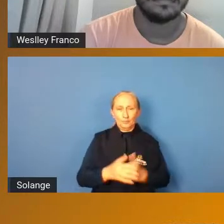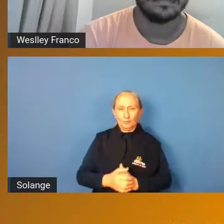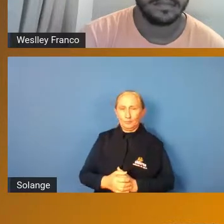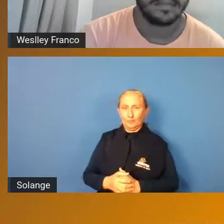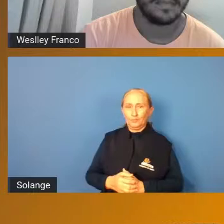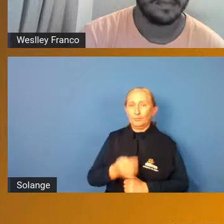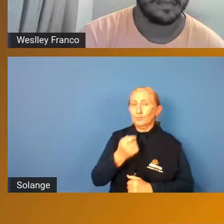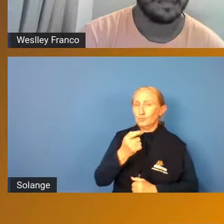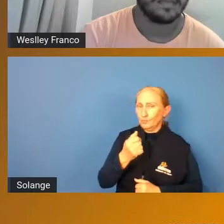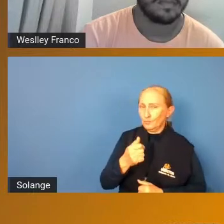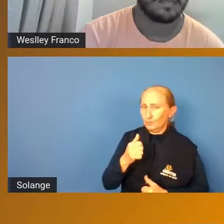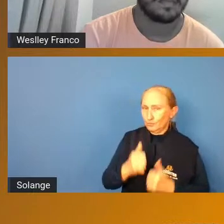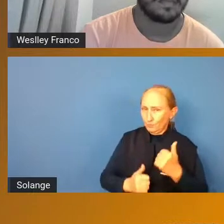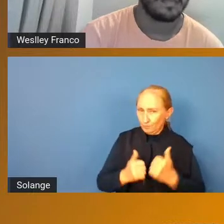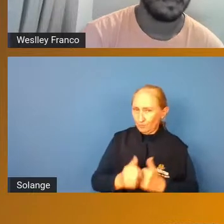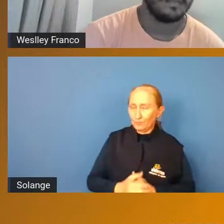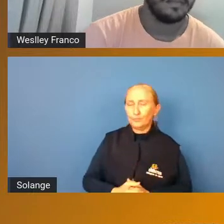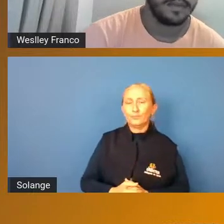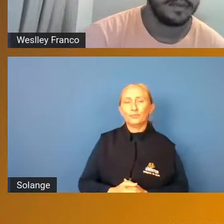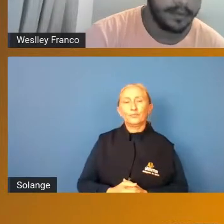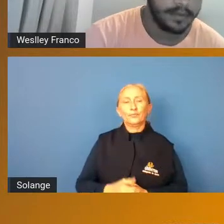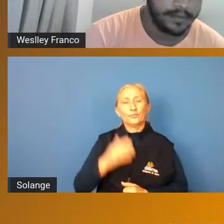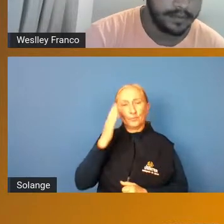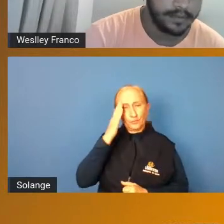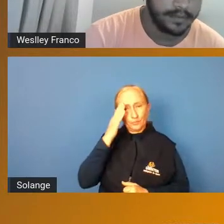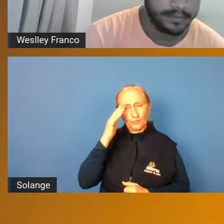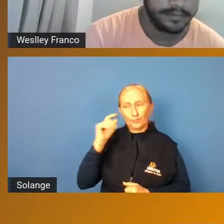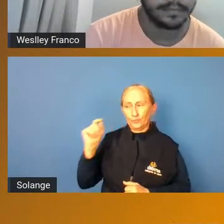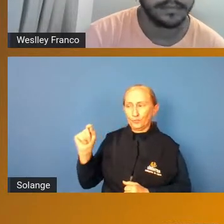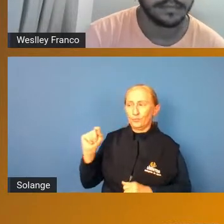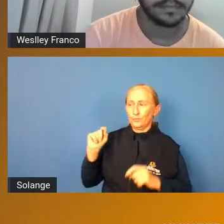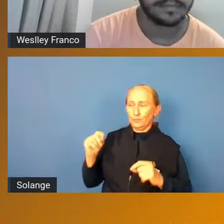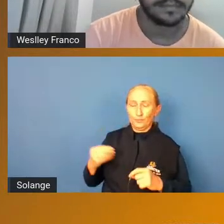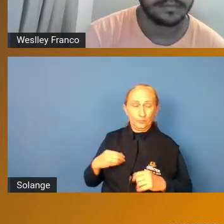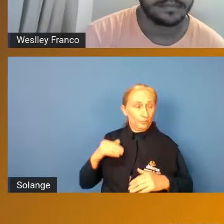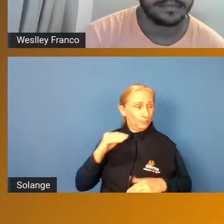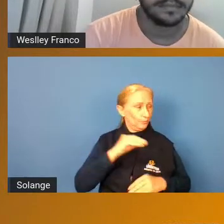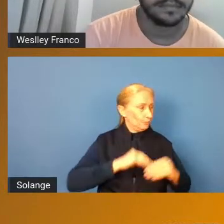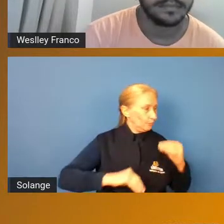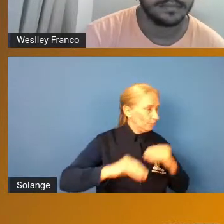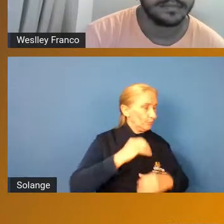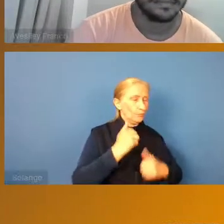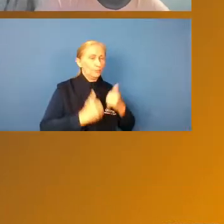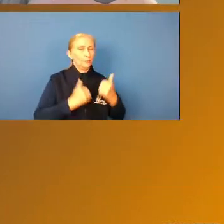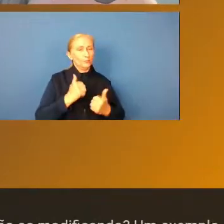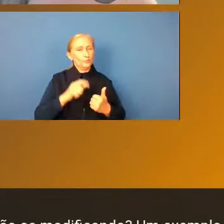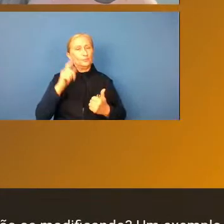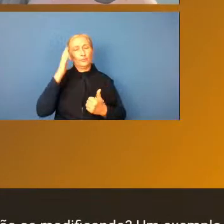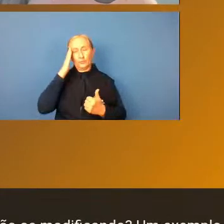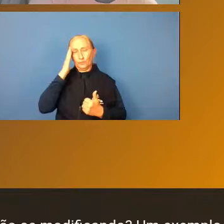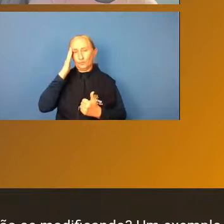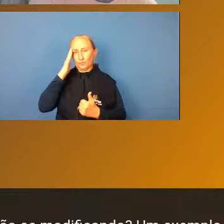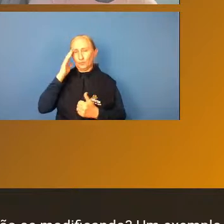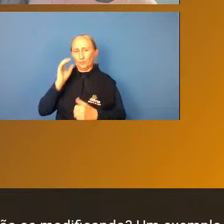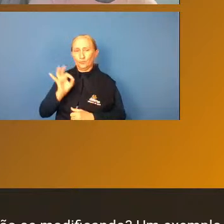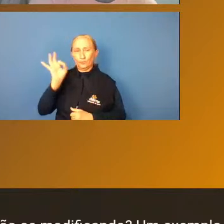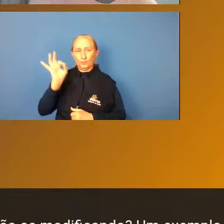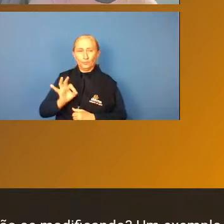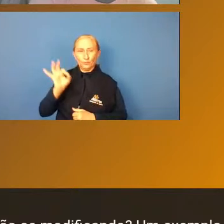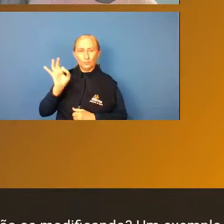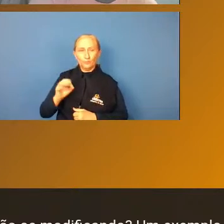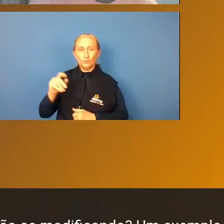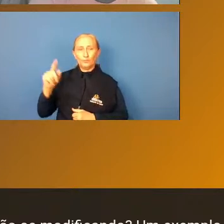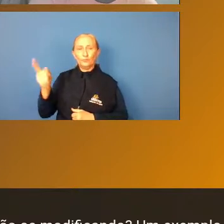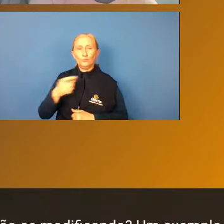de poucos jogadores né porque a gente sabe quem quem está mais envolvido com o futebol sabe que a porcentagem de